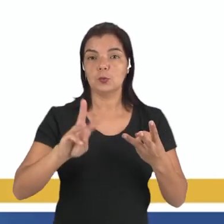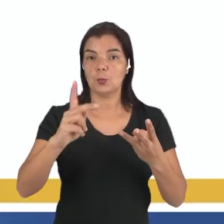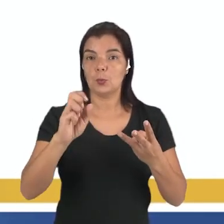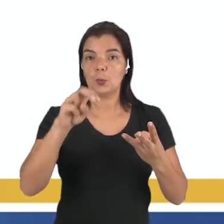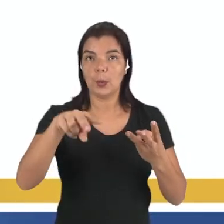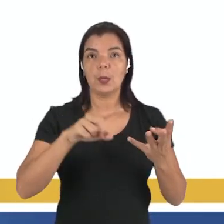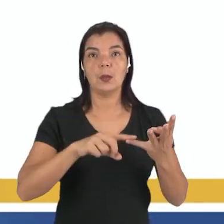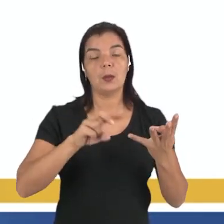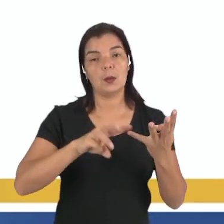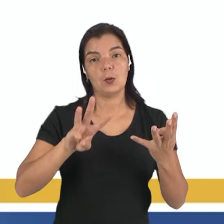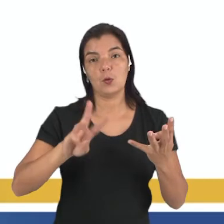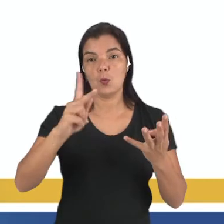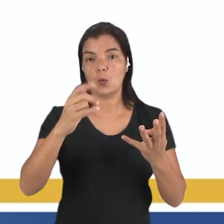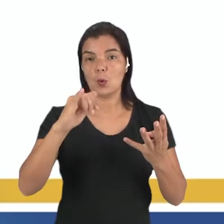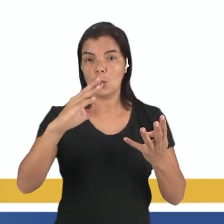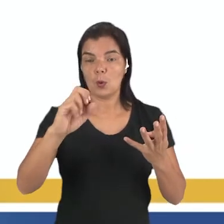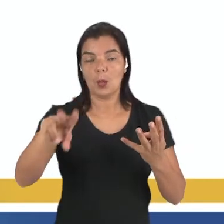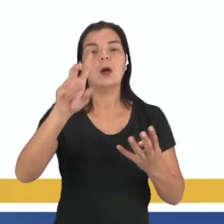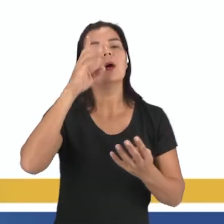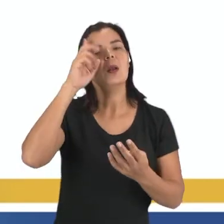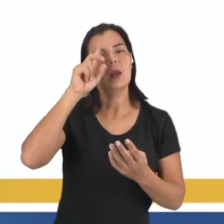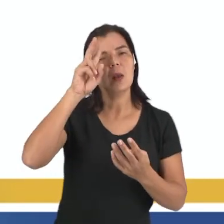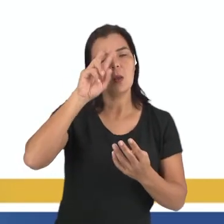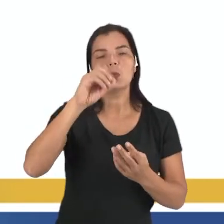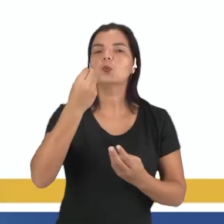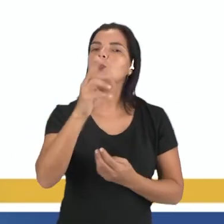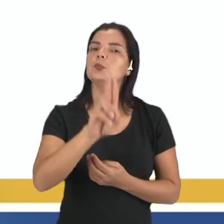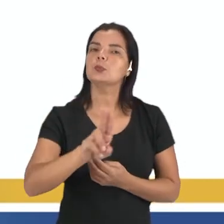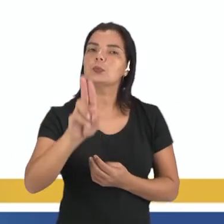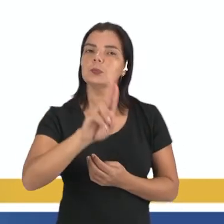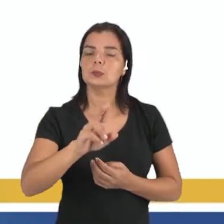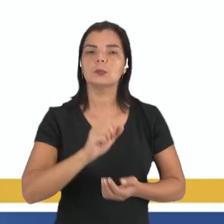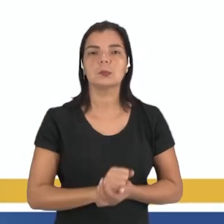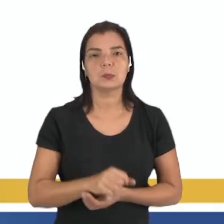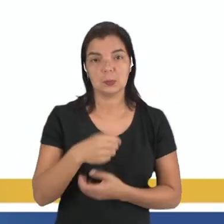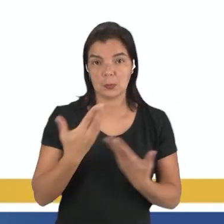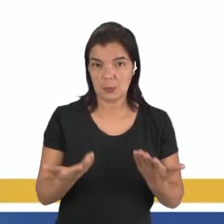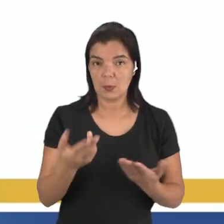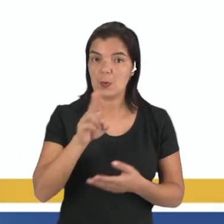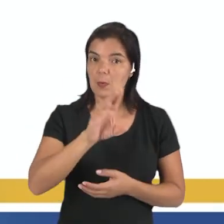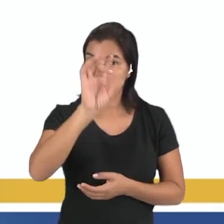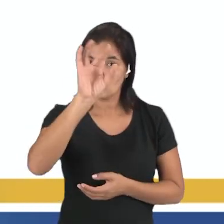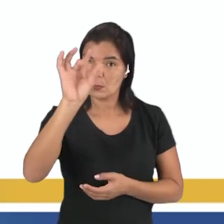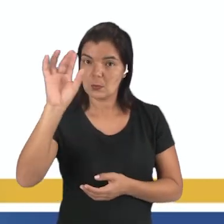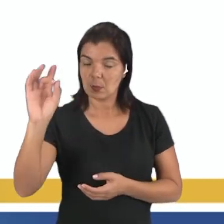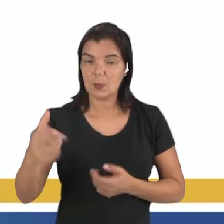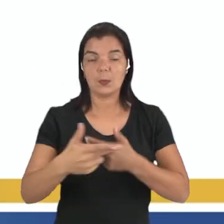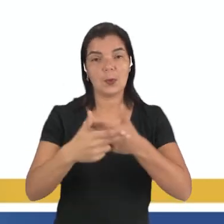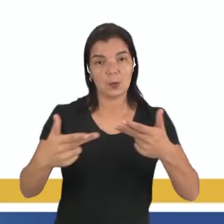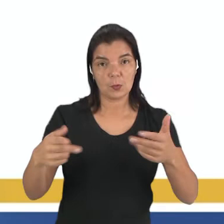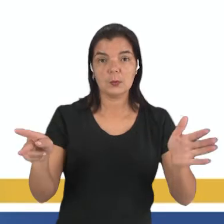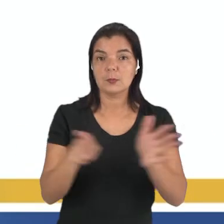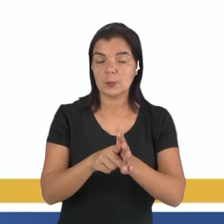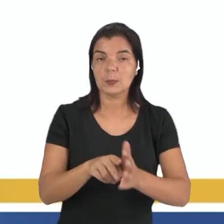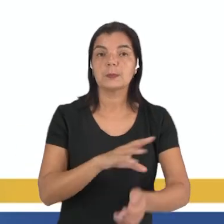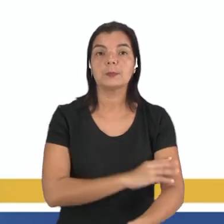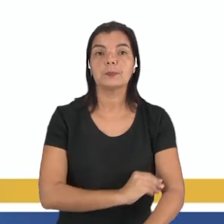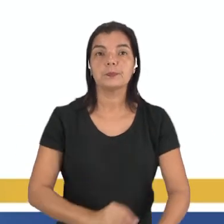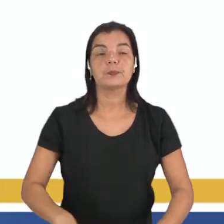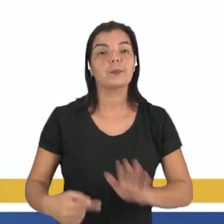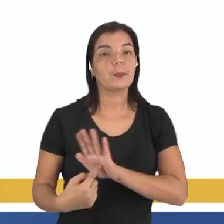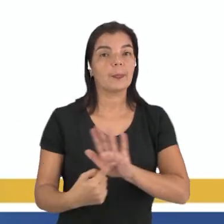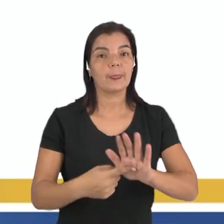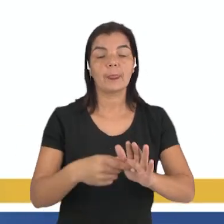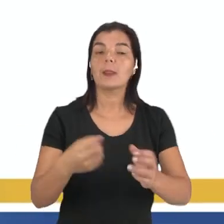vocês lembrem aí do uso desses interrogative pronouns, certo? Estão lembrados que a gente usa cada um para uma coisa específica? Eles